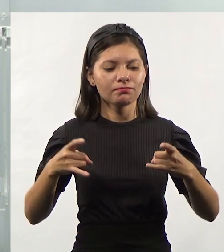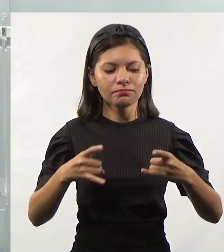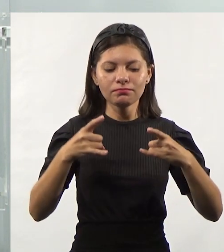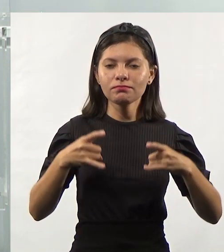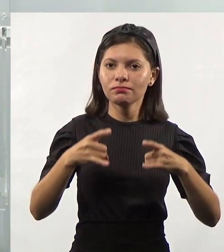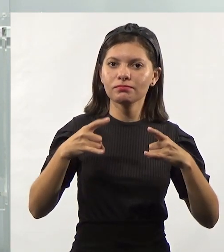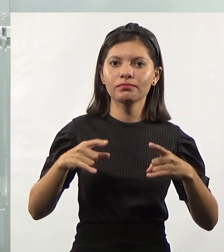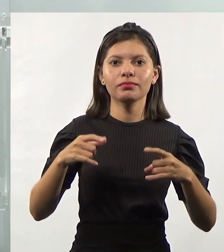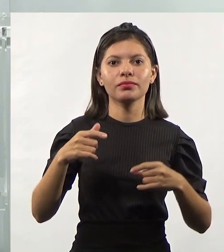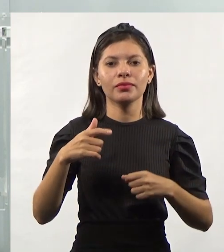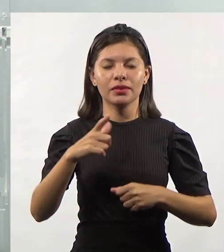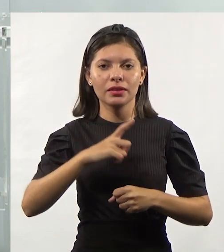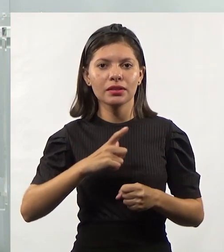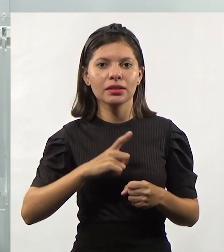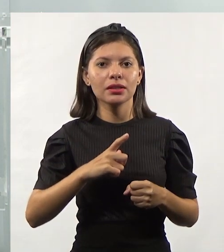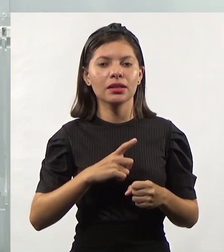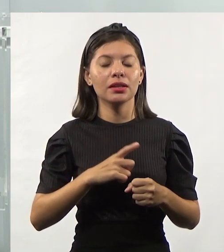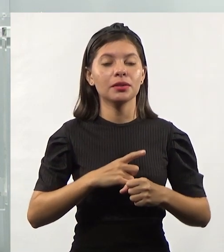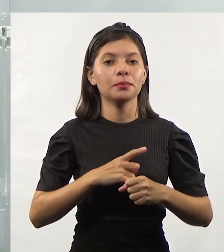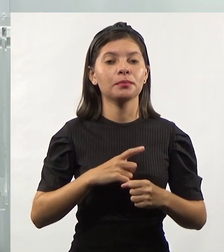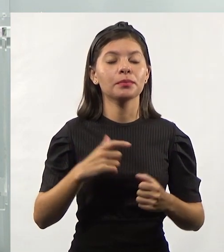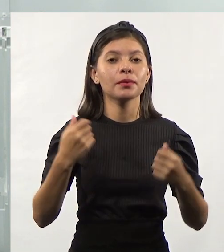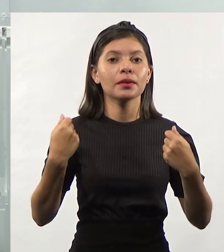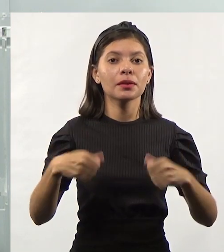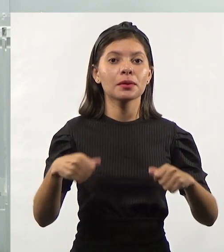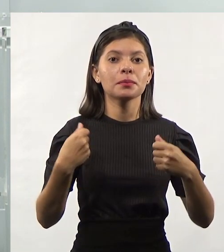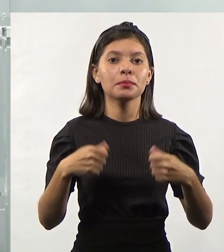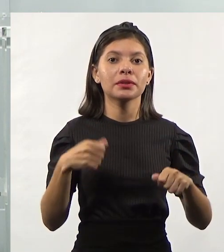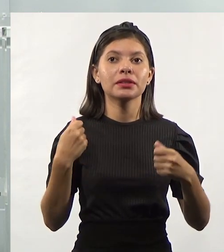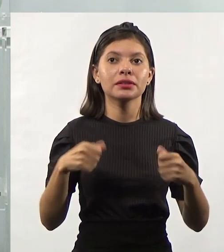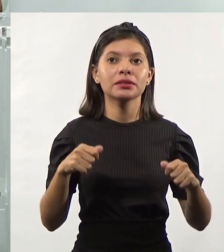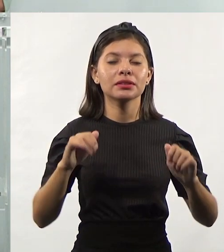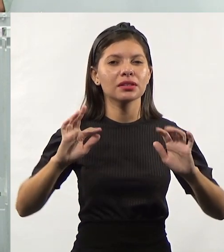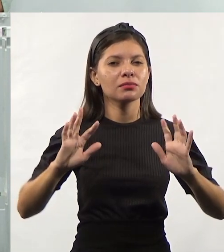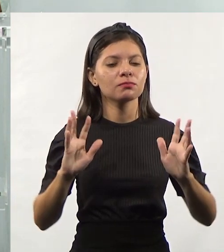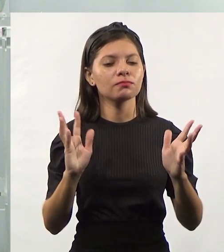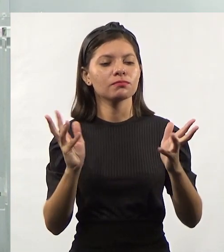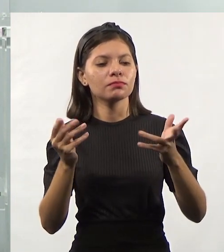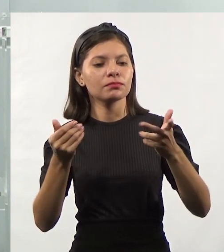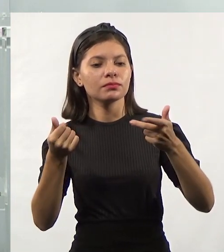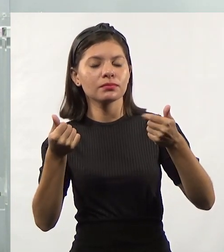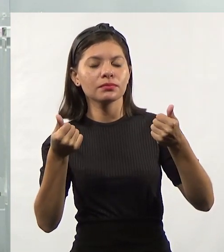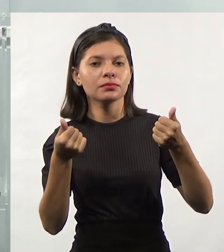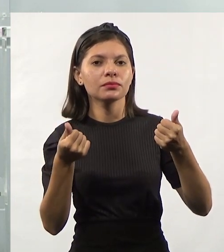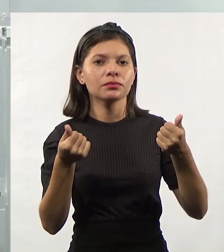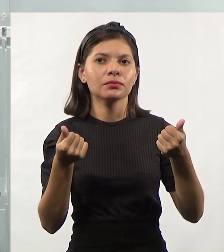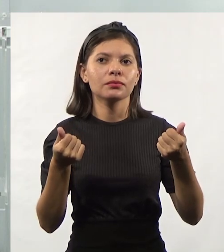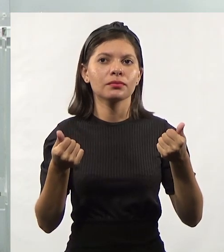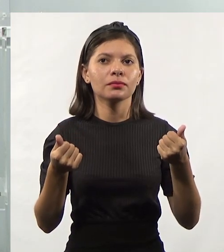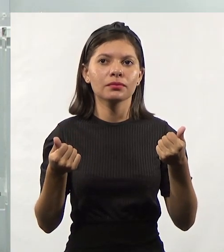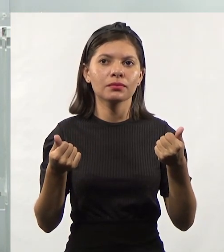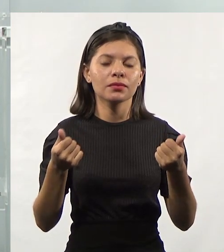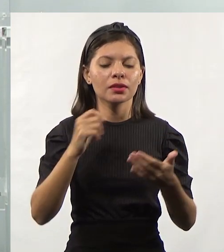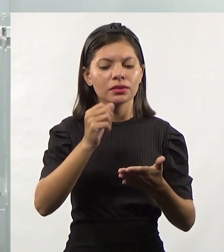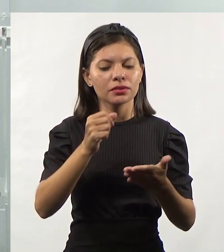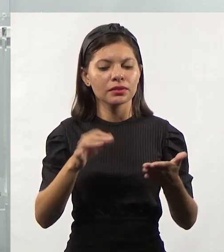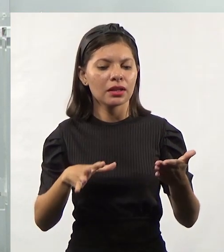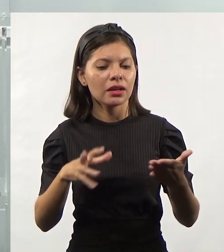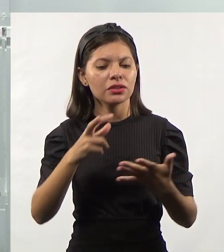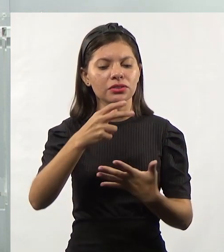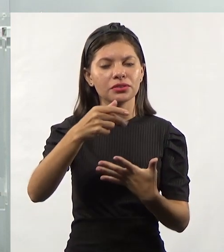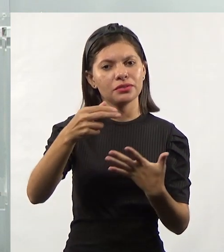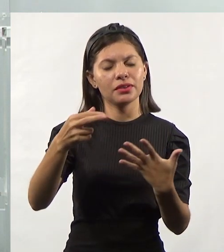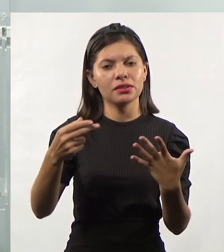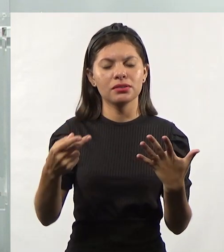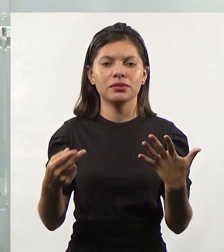muito desgastantes para o ser humano. Então a gente precisa estar preparado já para outros postos, para fazer outras coisas,